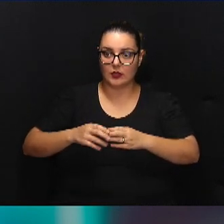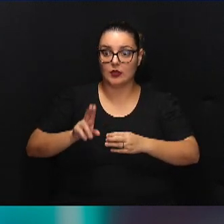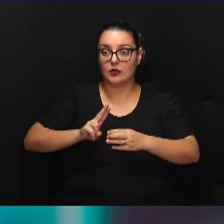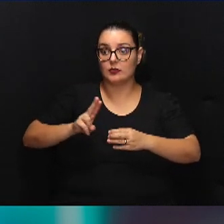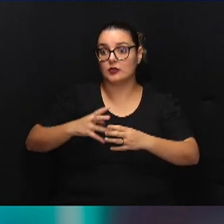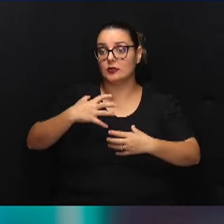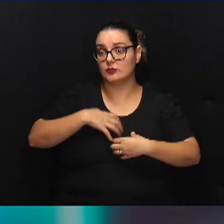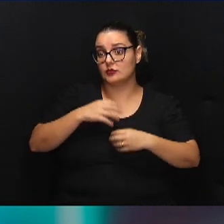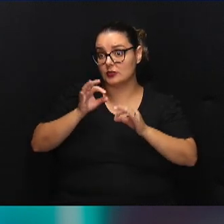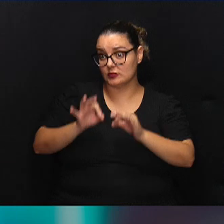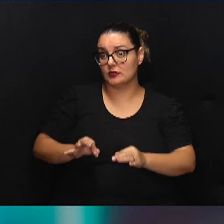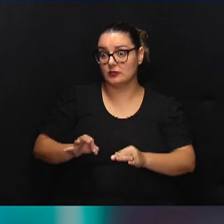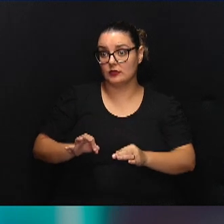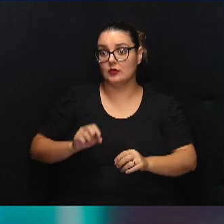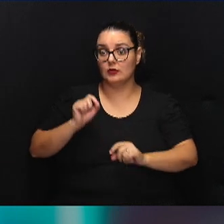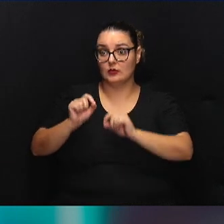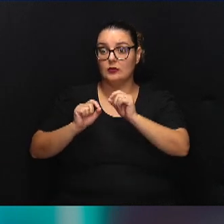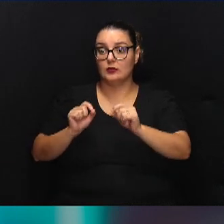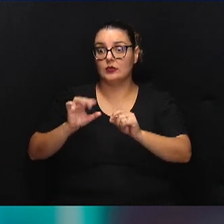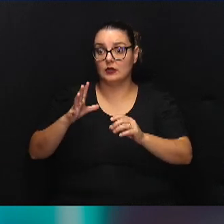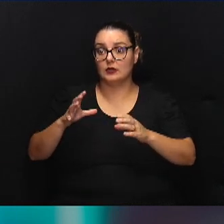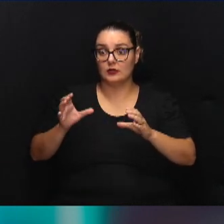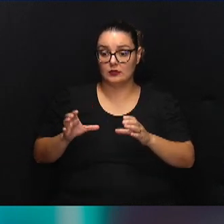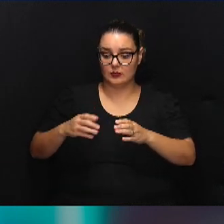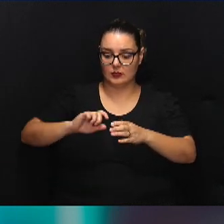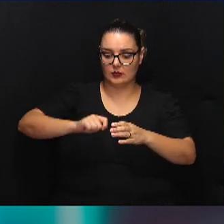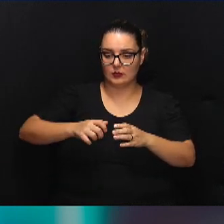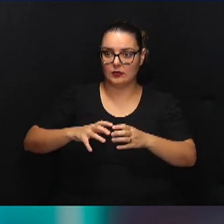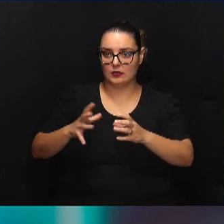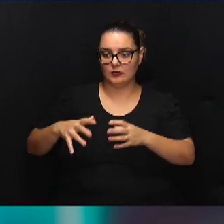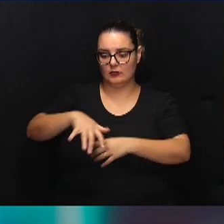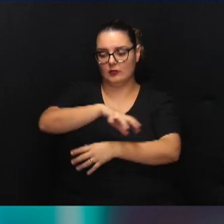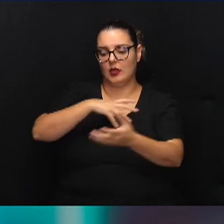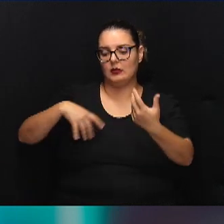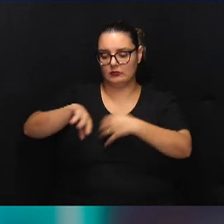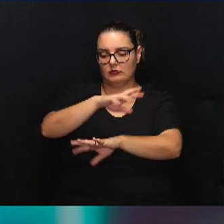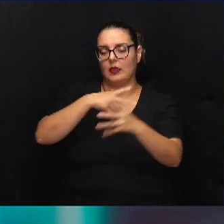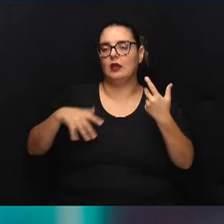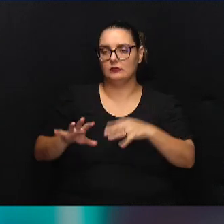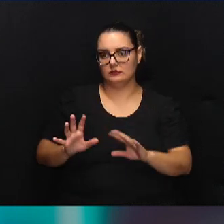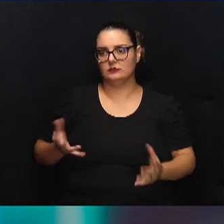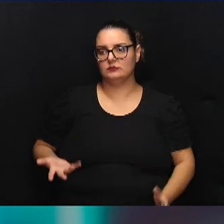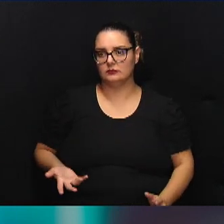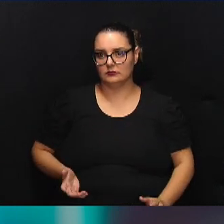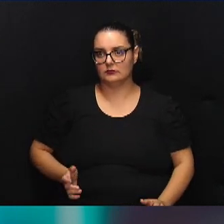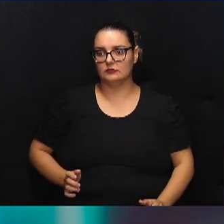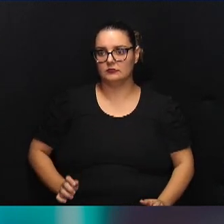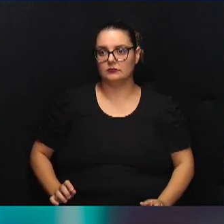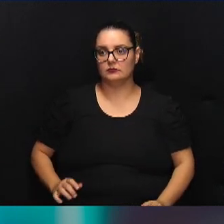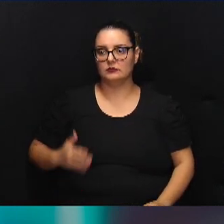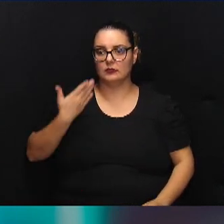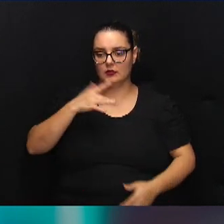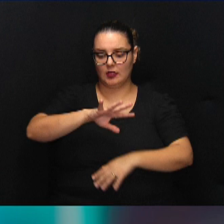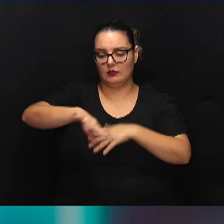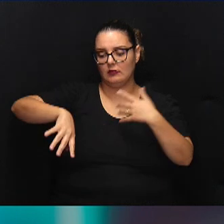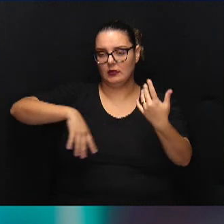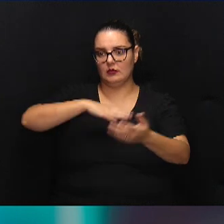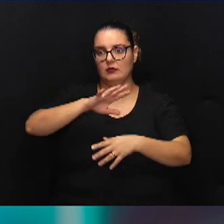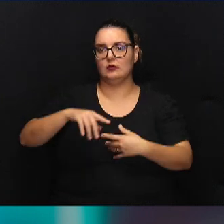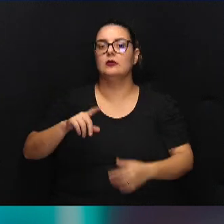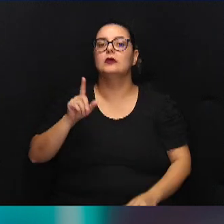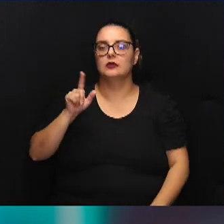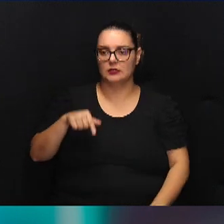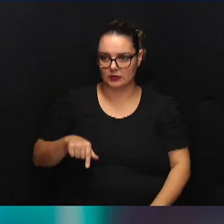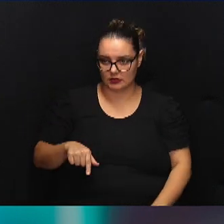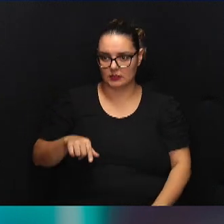gente? O açúcar fica solto lá dentro, né? Falando bem basicamente, o açúcar ele fica solto, então causa